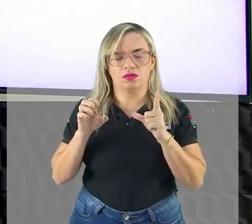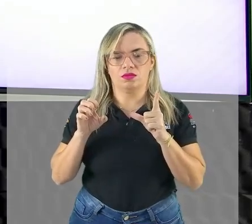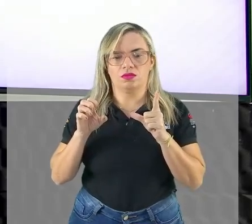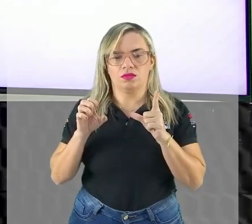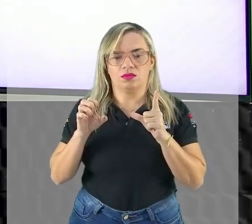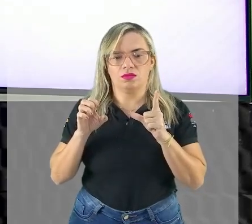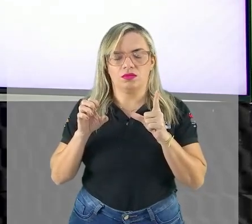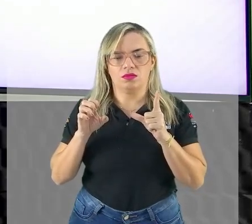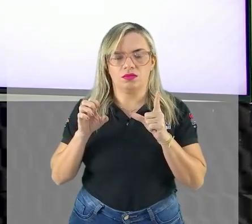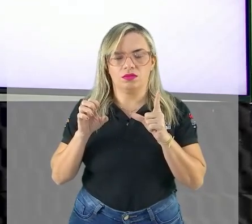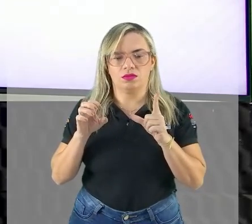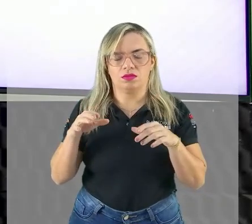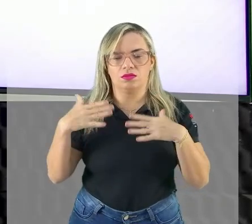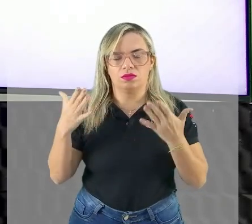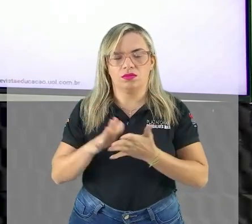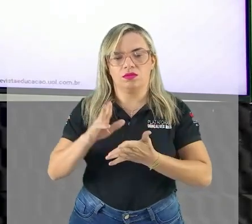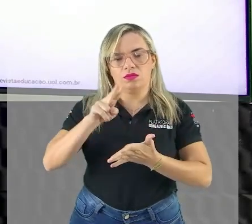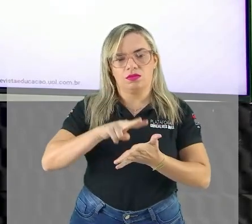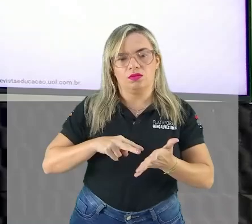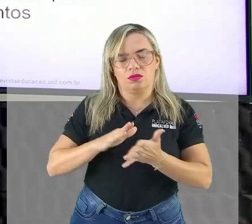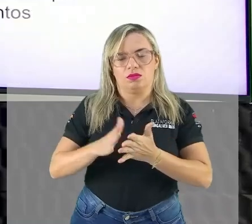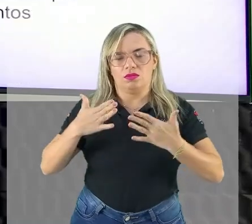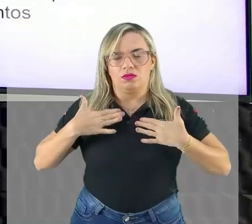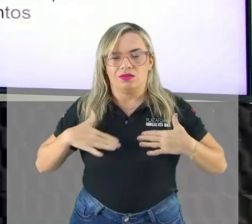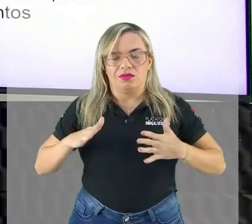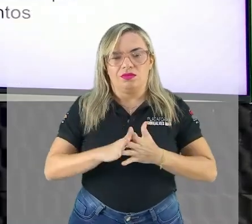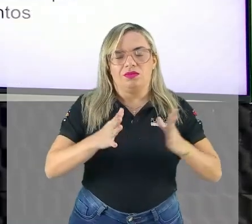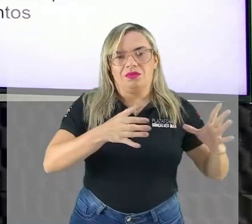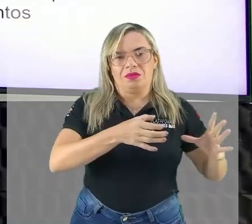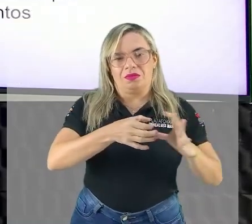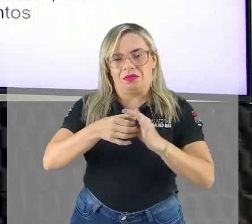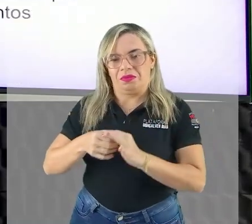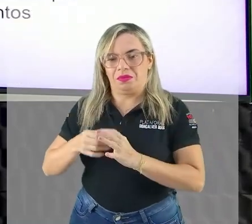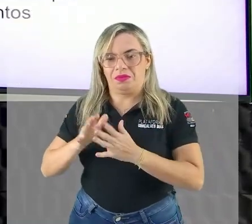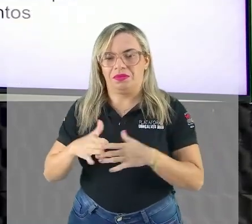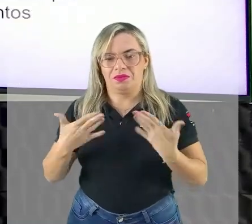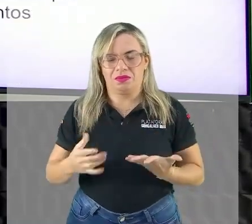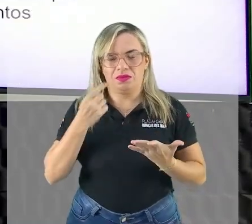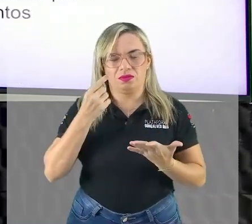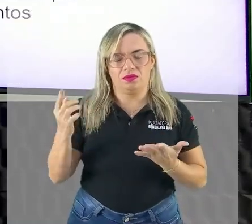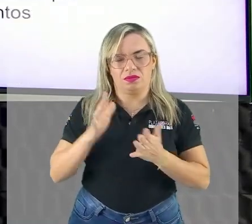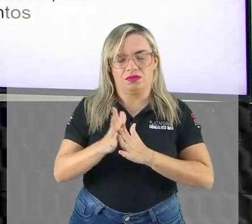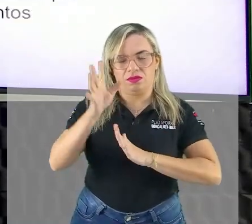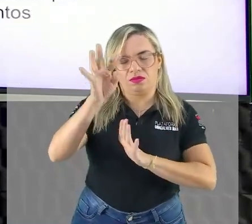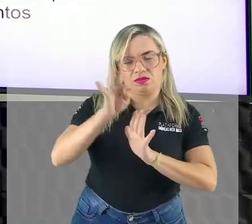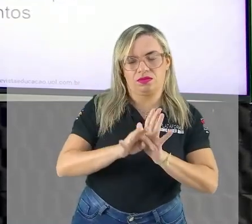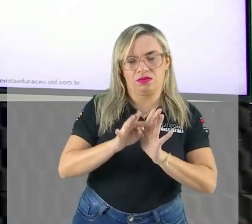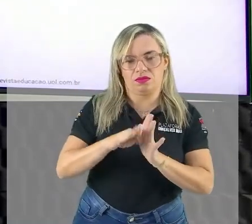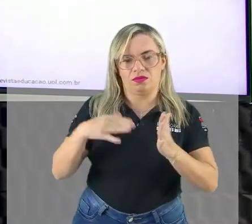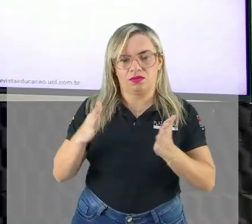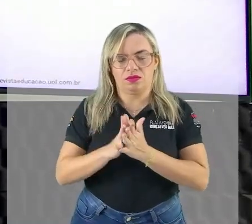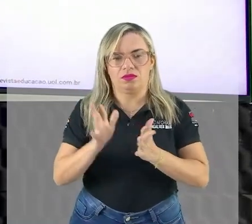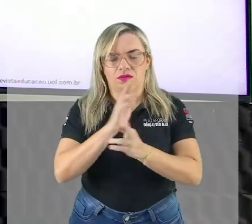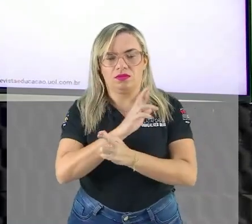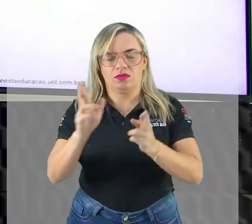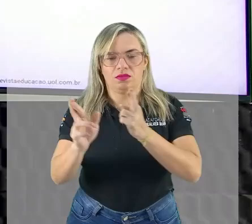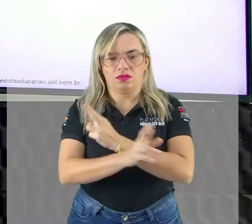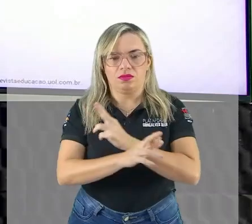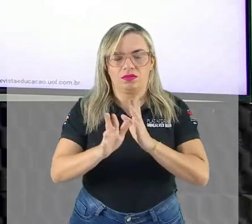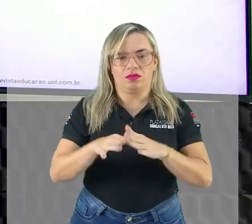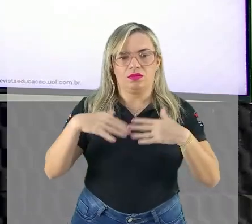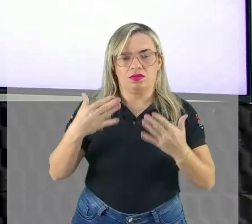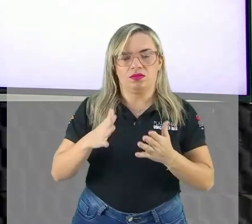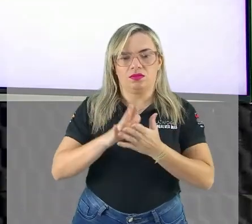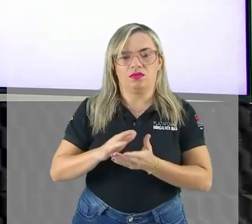as palavras. E aí vocês vão ler com mais calma aqui o contexto, né, que o texto vem trazendo, essa referência, né,